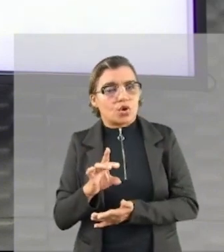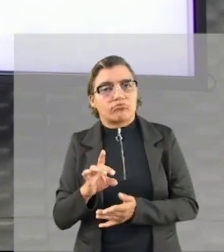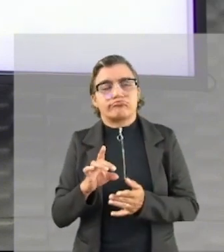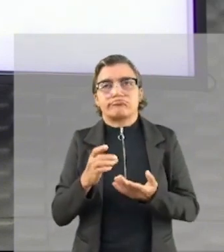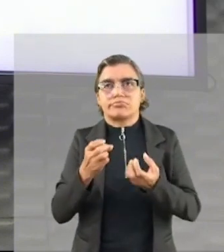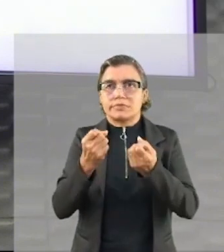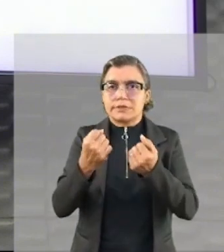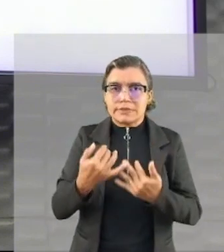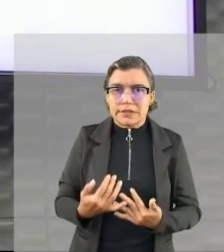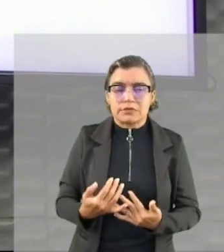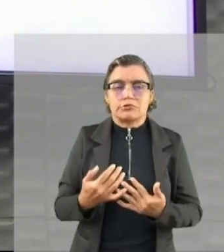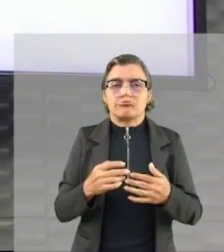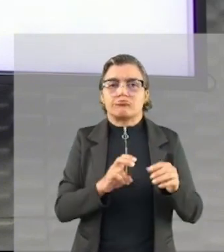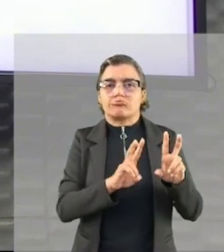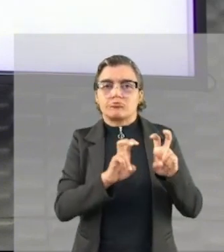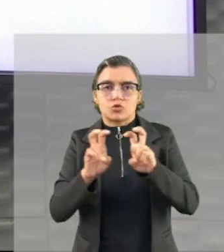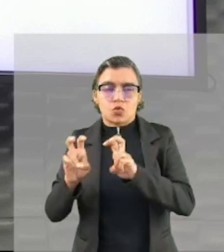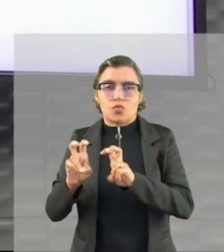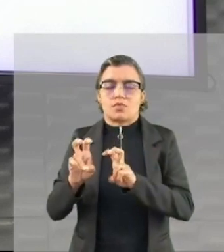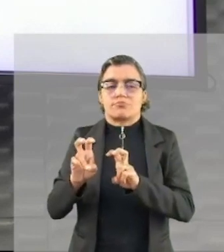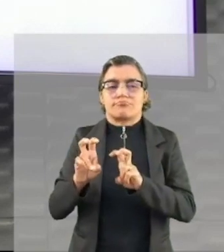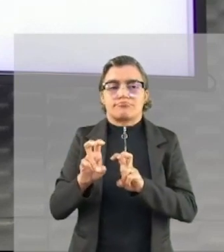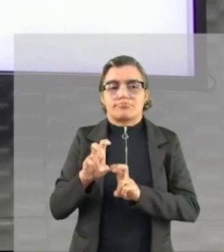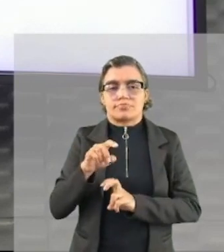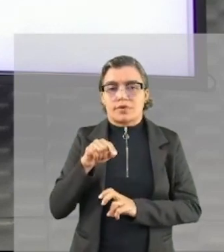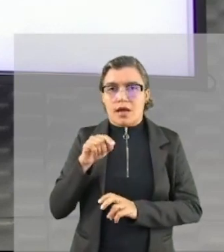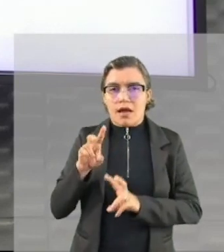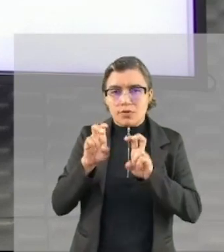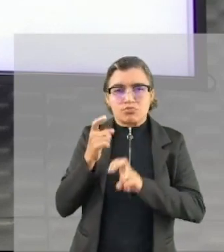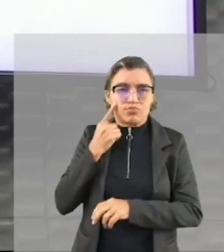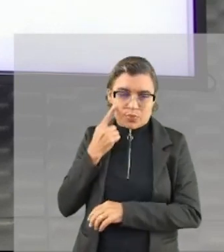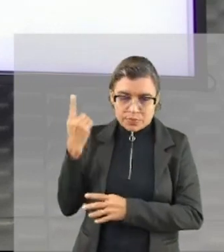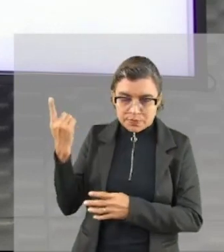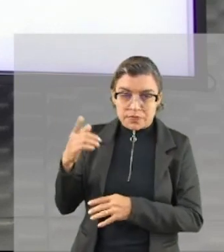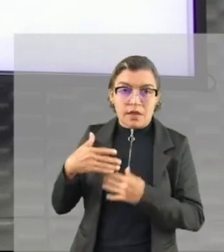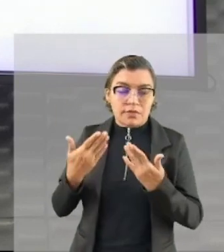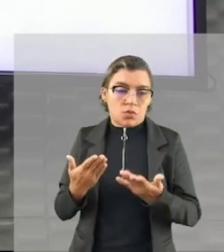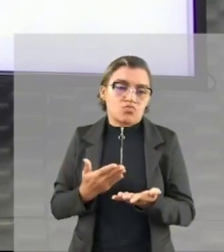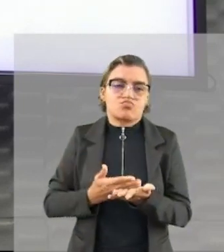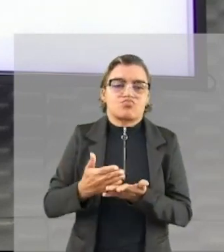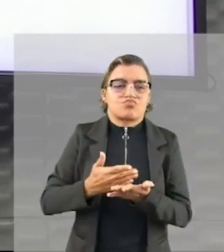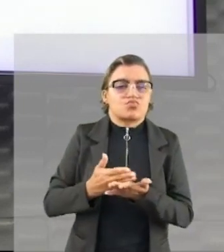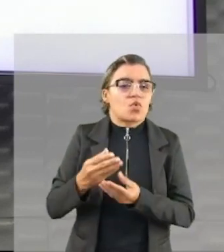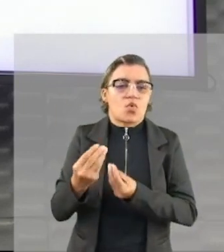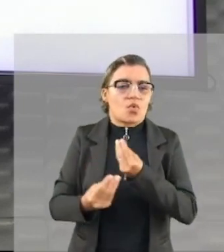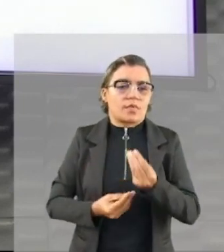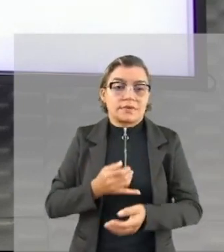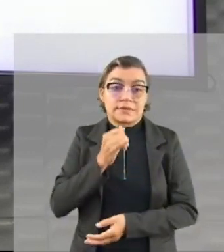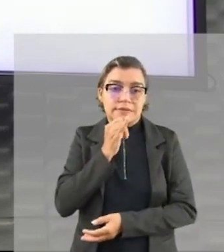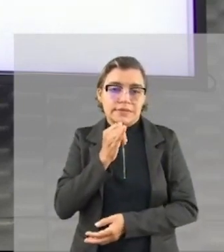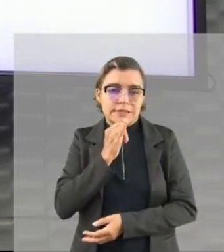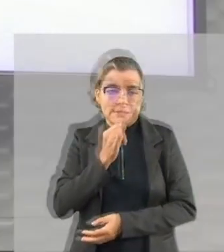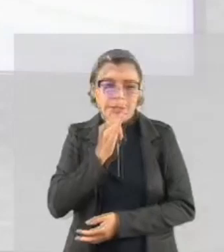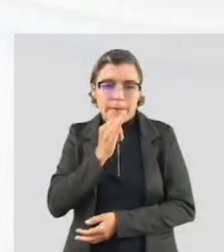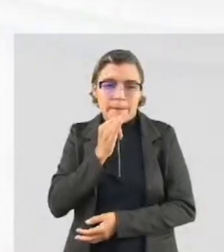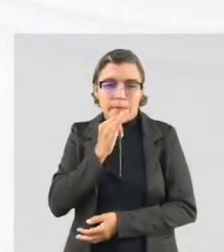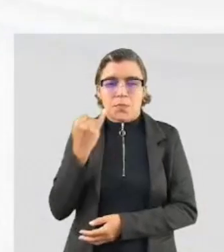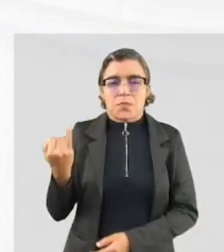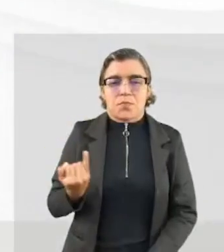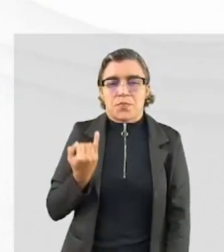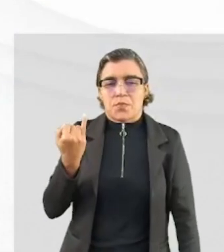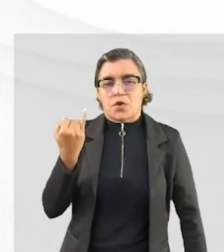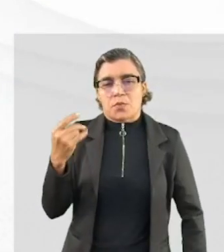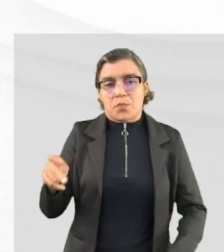física que eu vou dar para vocês, tá bom? Então vamos ver aqui no início da convecção. Um exemplo clássico de